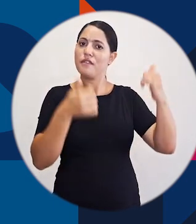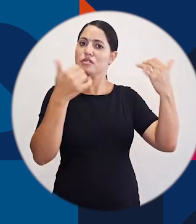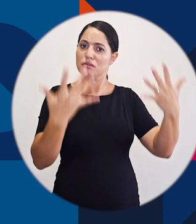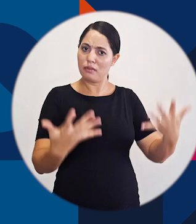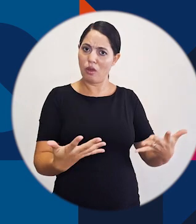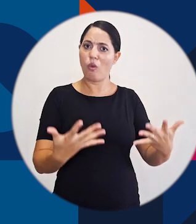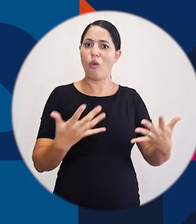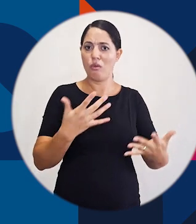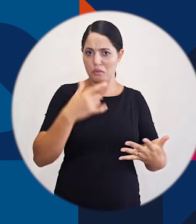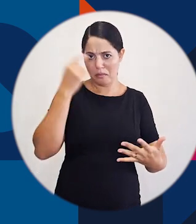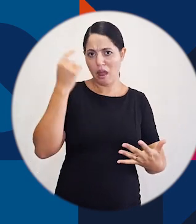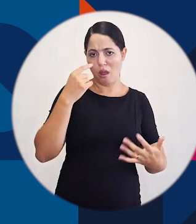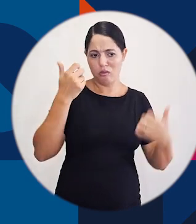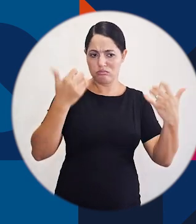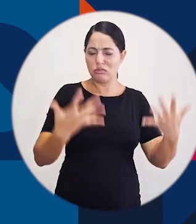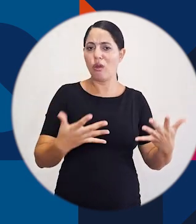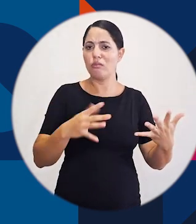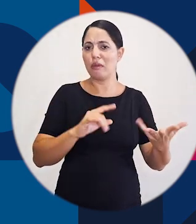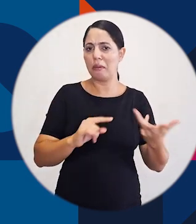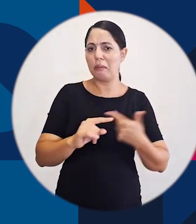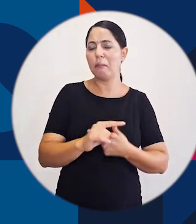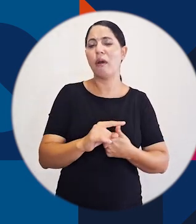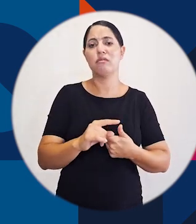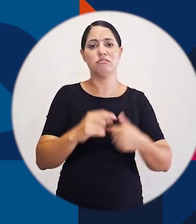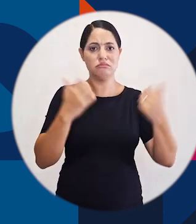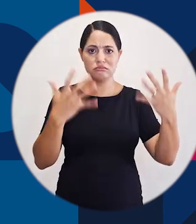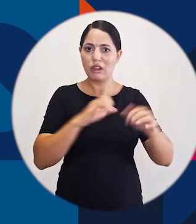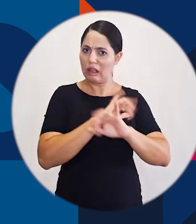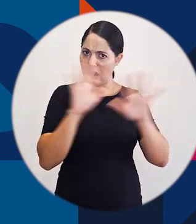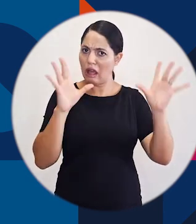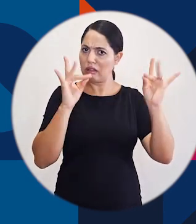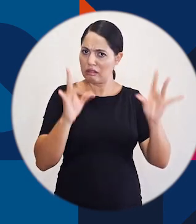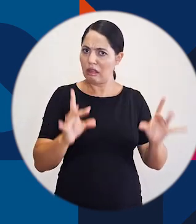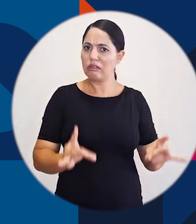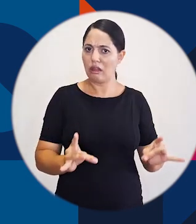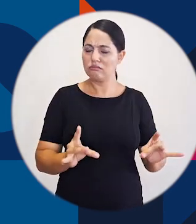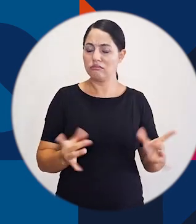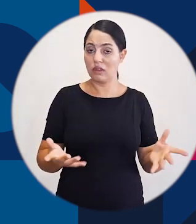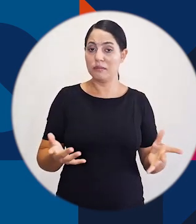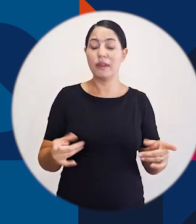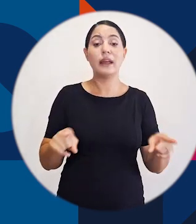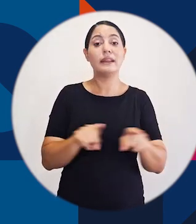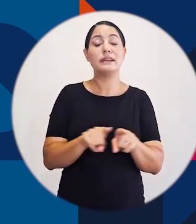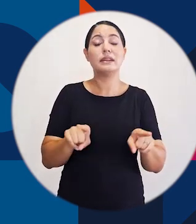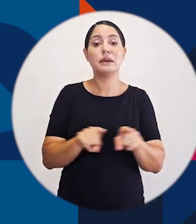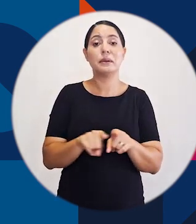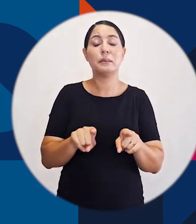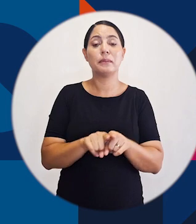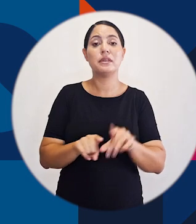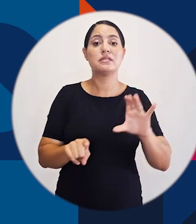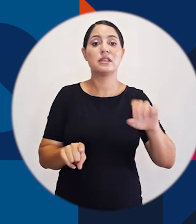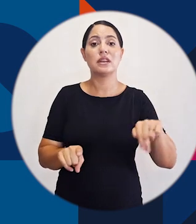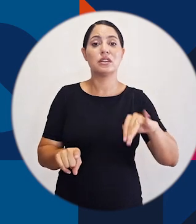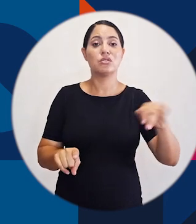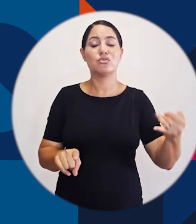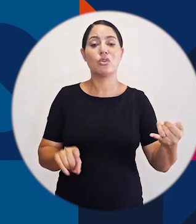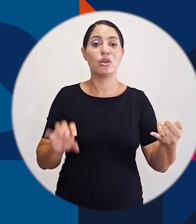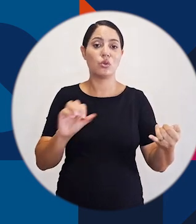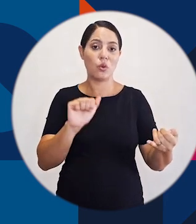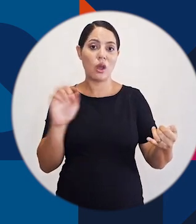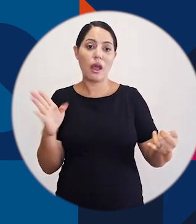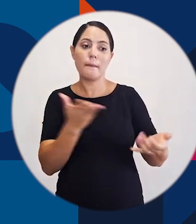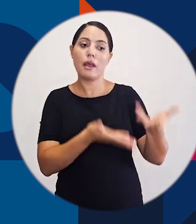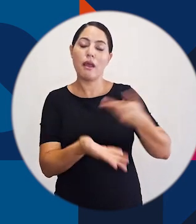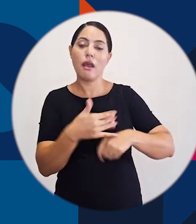nesse tema, o Conselho Federal vinha tratando com o Conselho Nacional de Justiça já há